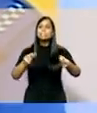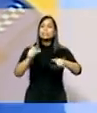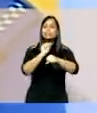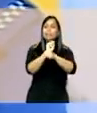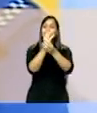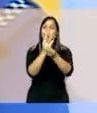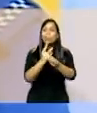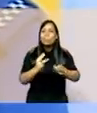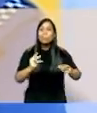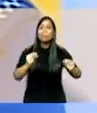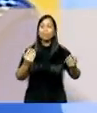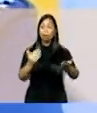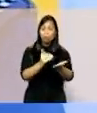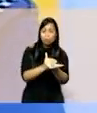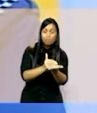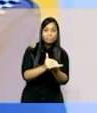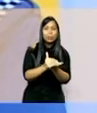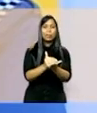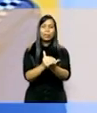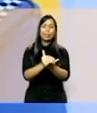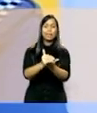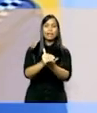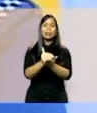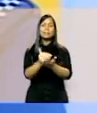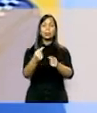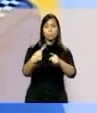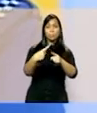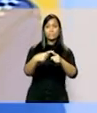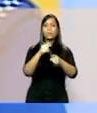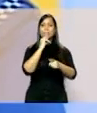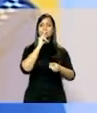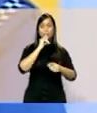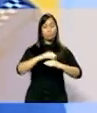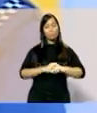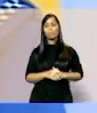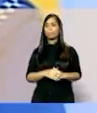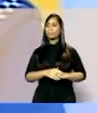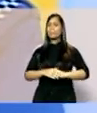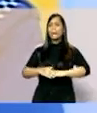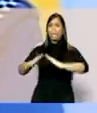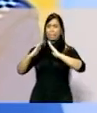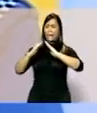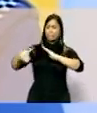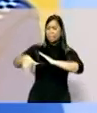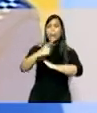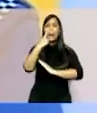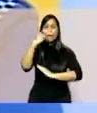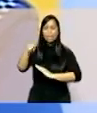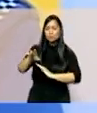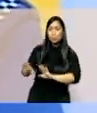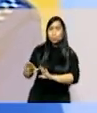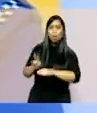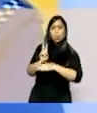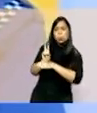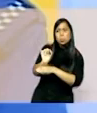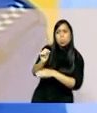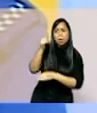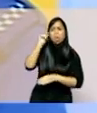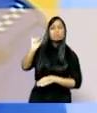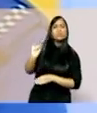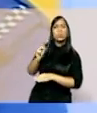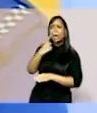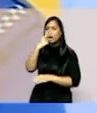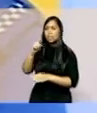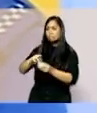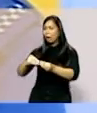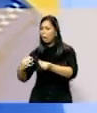da violência. A gente começa porque o lixo do vizinho foi colocado na frente da minha casa, ou ele não cuidou para que o lixo dele